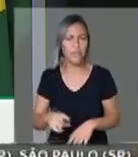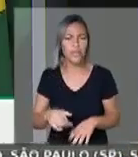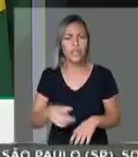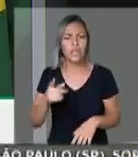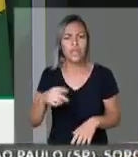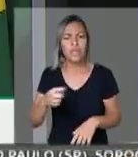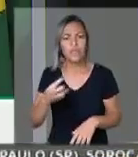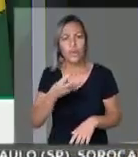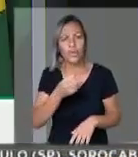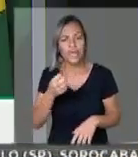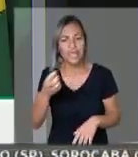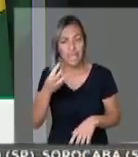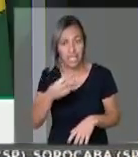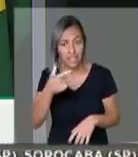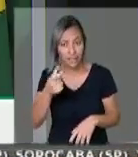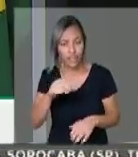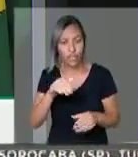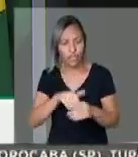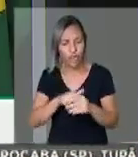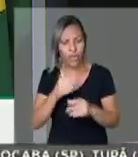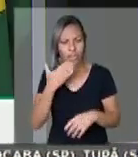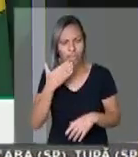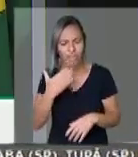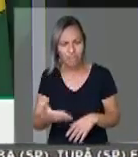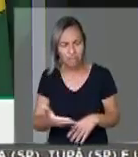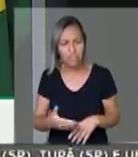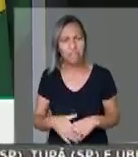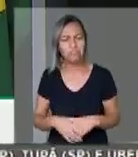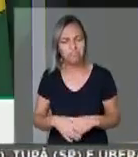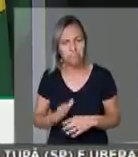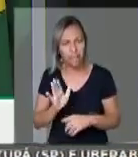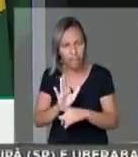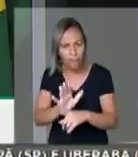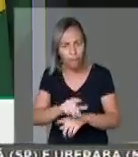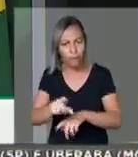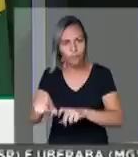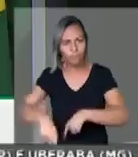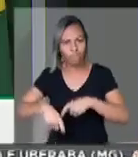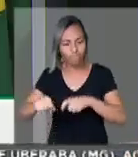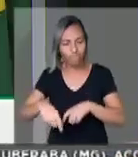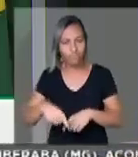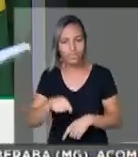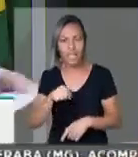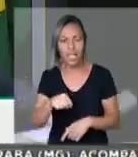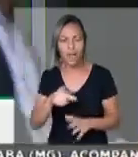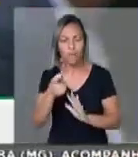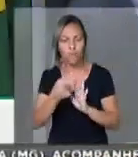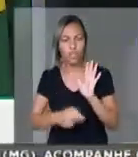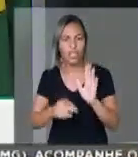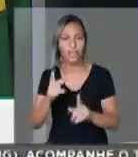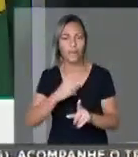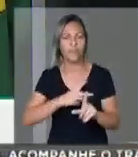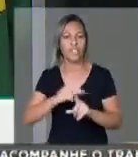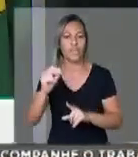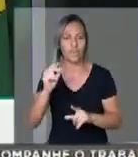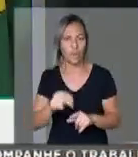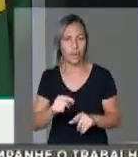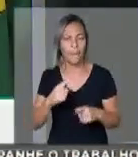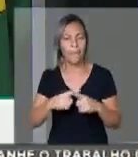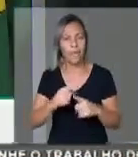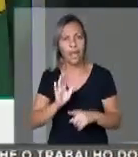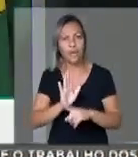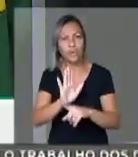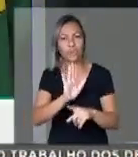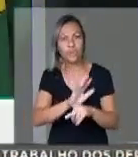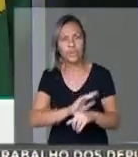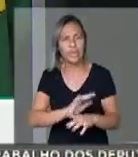Foram 320 votos favoráveis a esse anseio do produtor rural. Esse projeto é uma vitória, pois